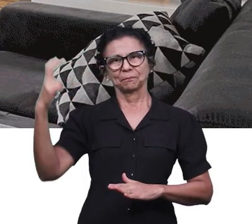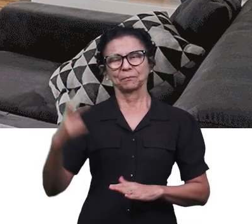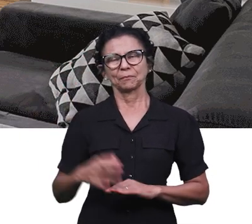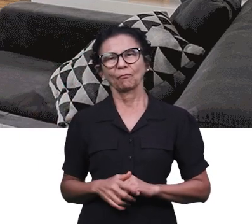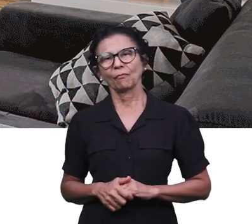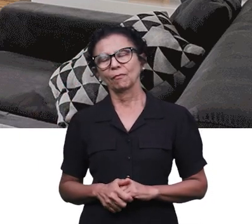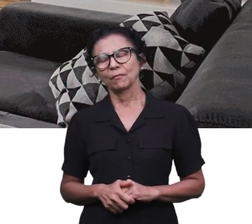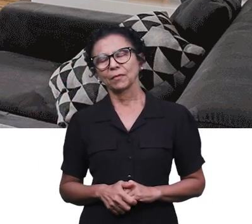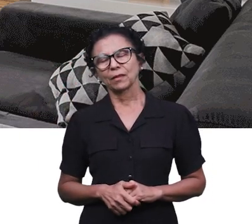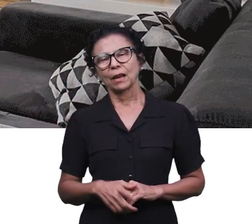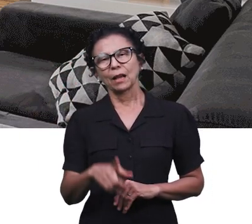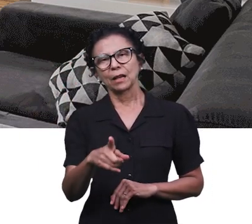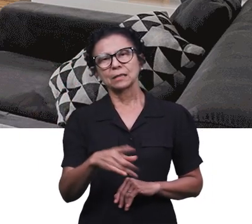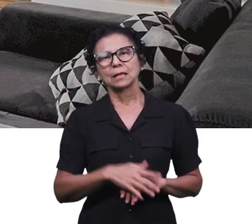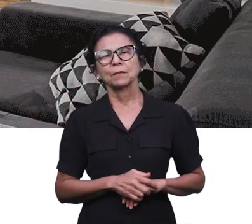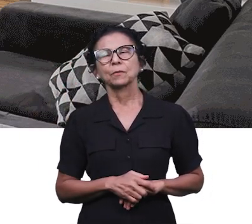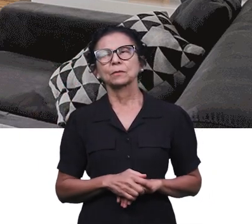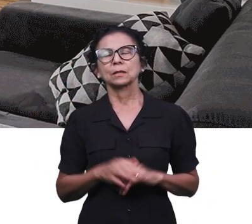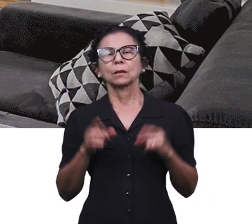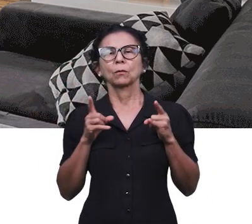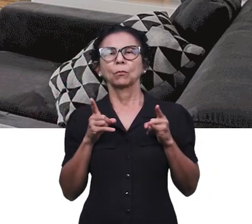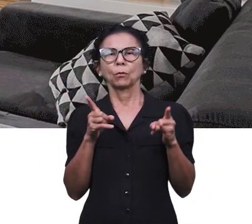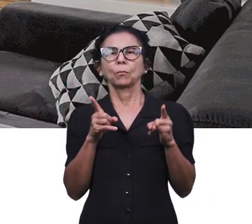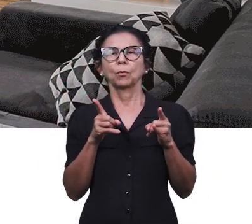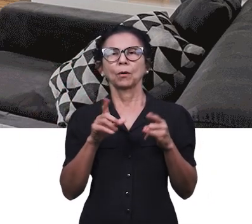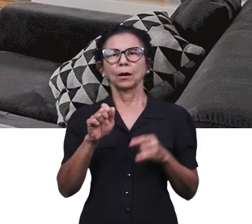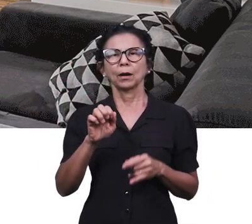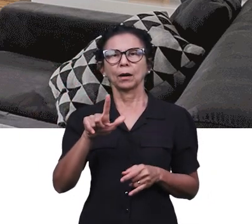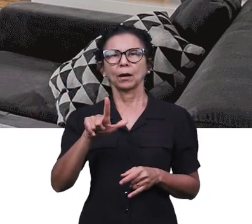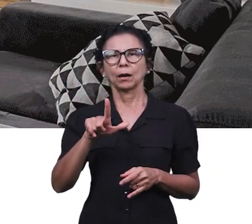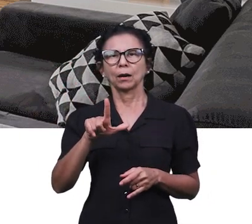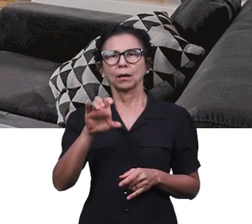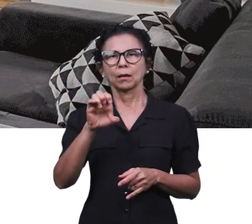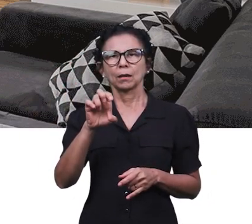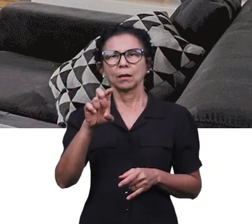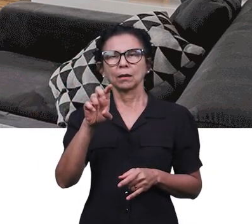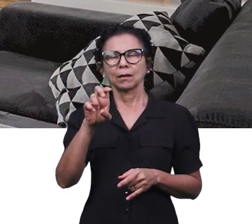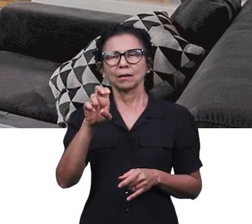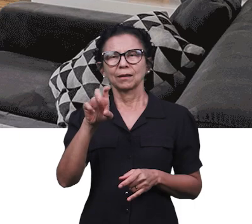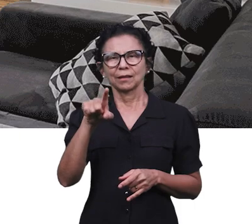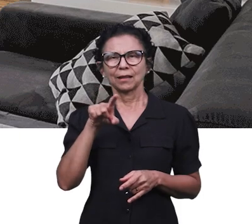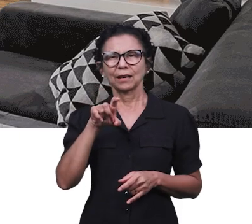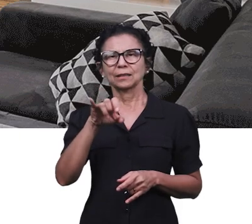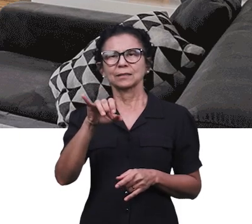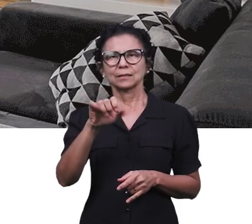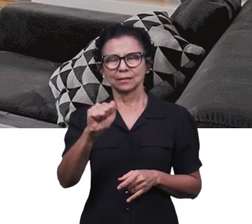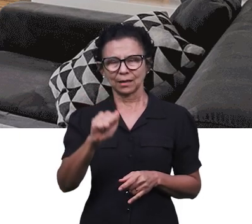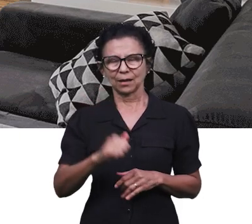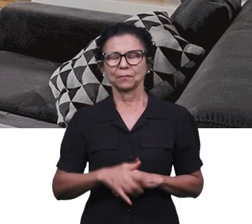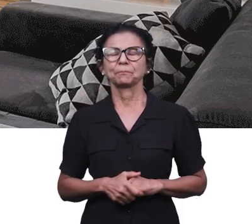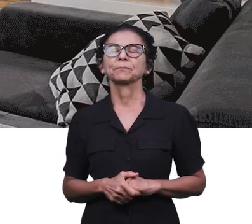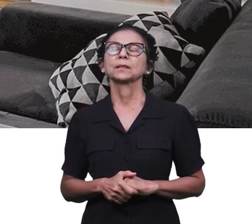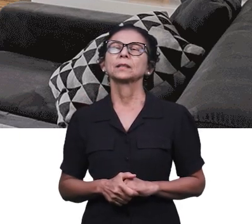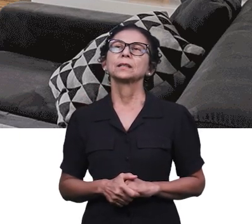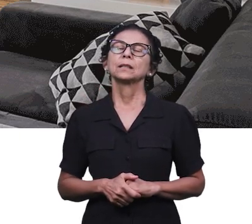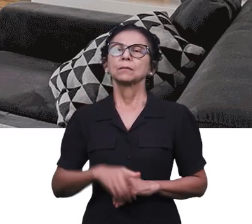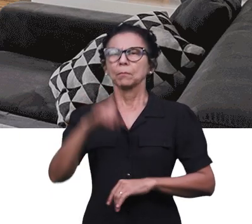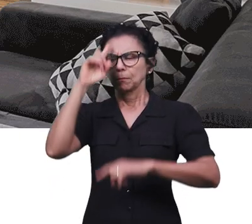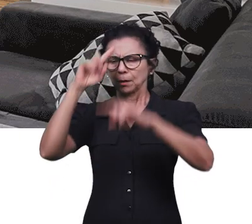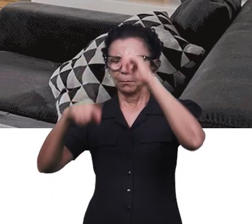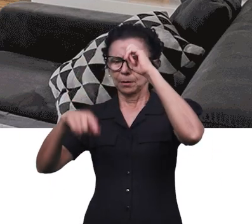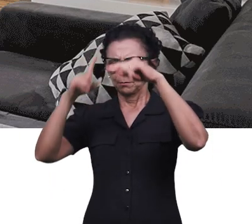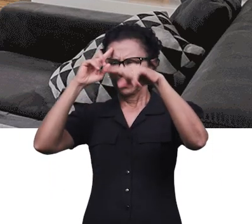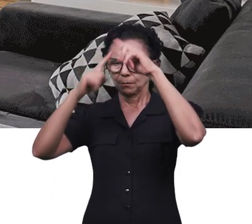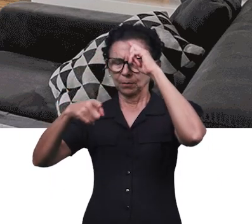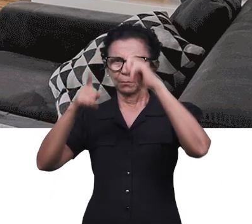uma Alexa, que é um produto da Amazon, né? E você consegue conectar vários